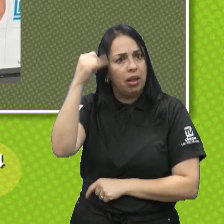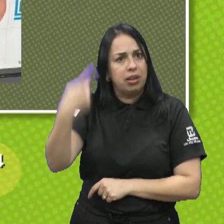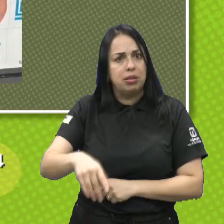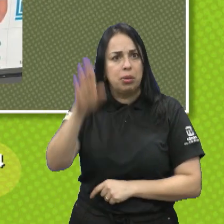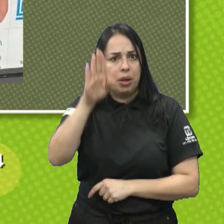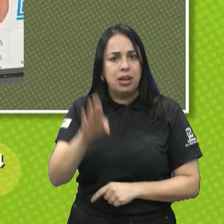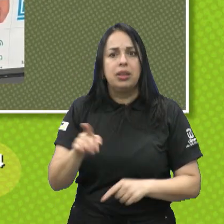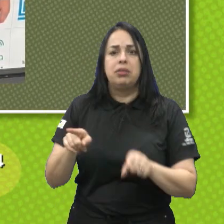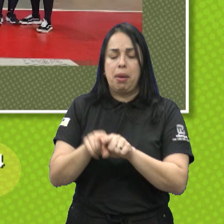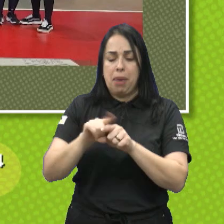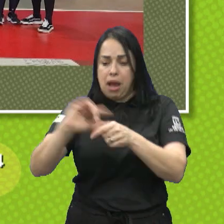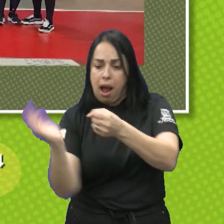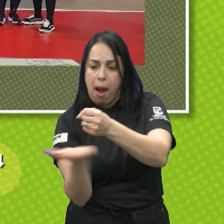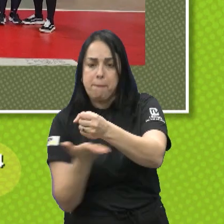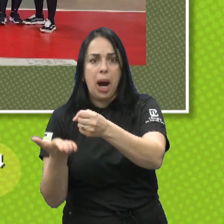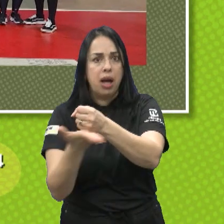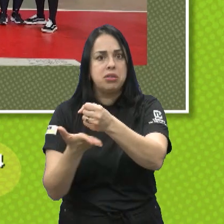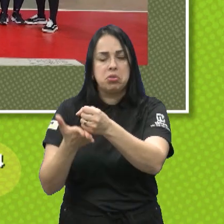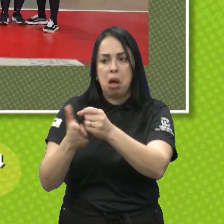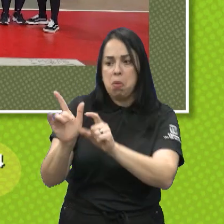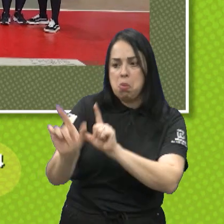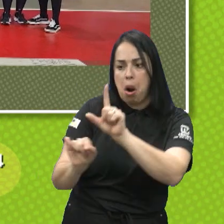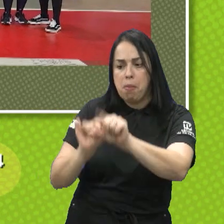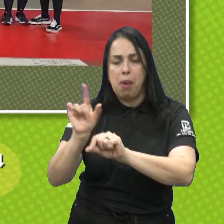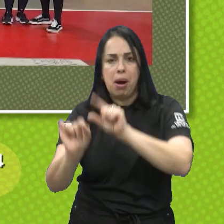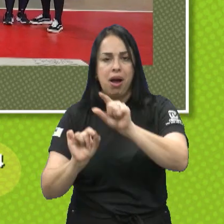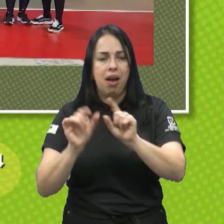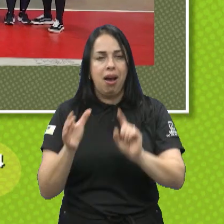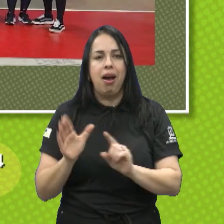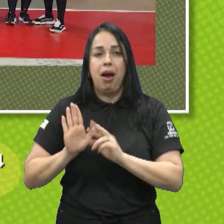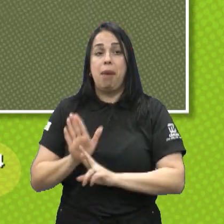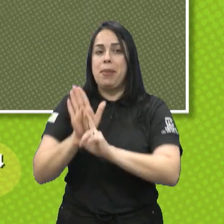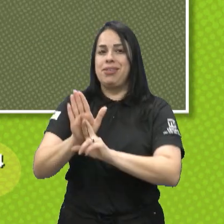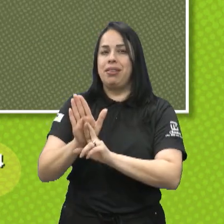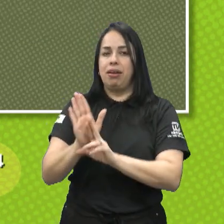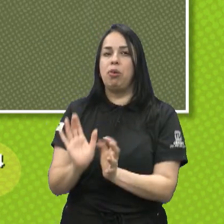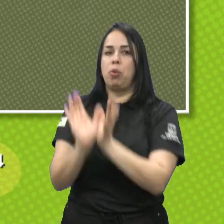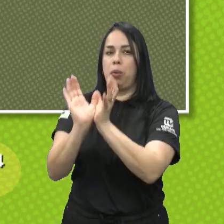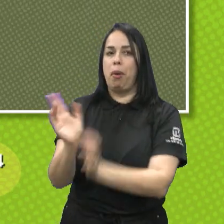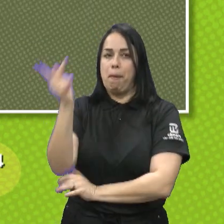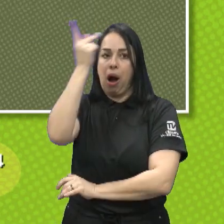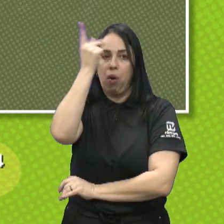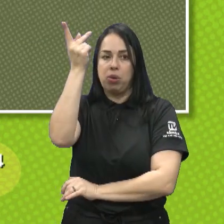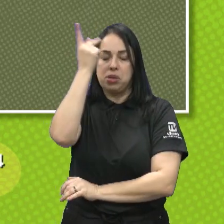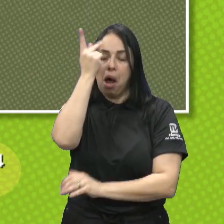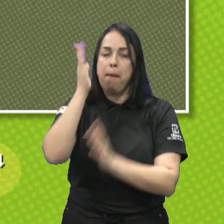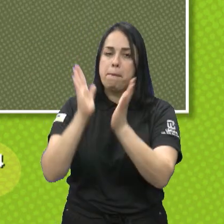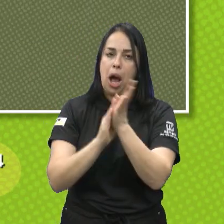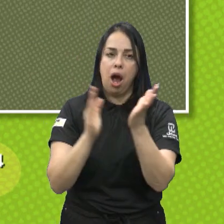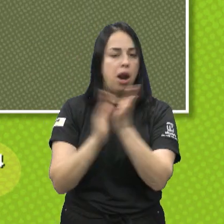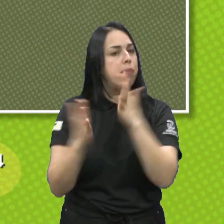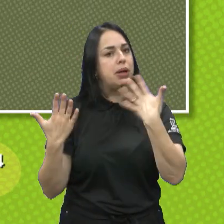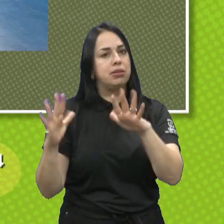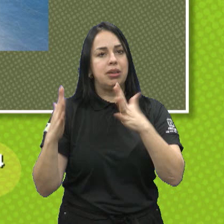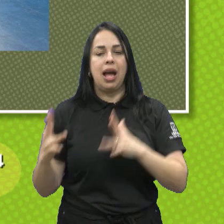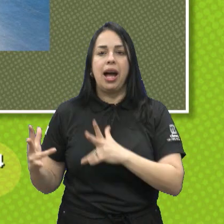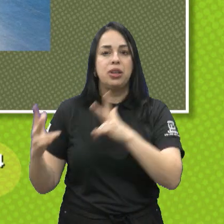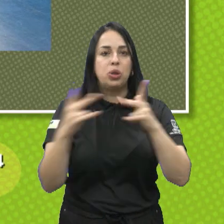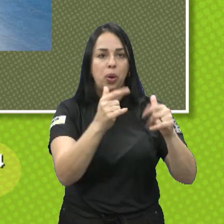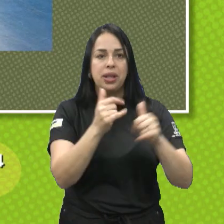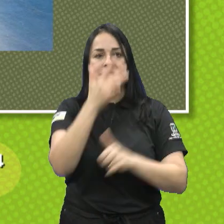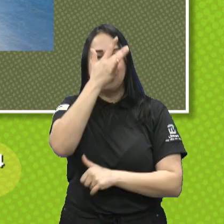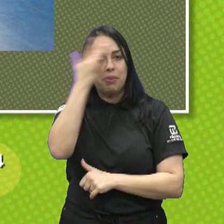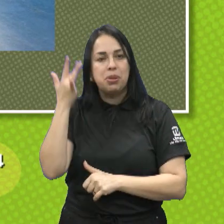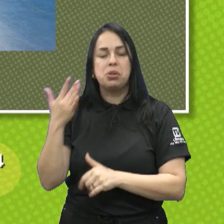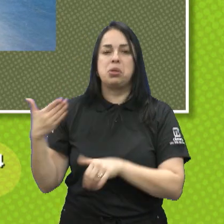se consolidando e as meninas estarem representando a seleção paulista é um exemplo disso. Parabéns a todas que estão participando